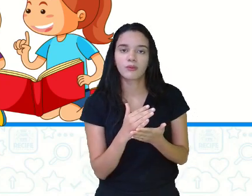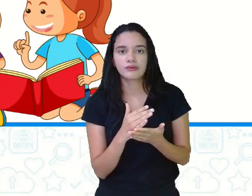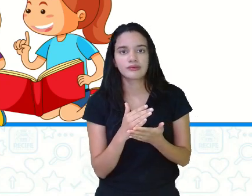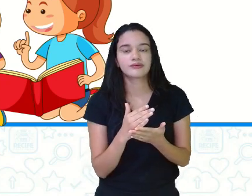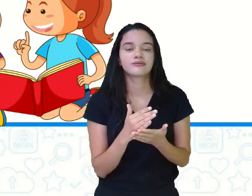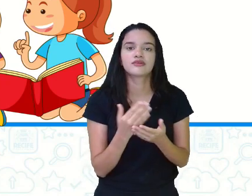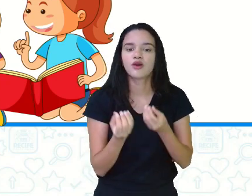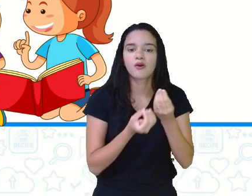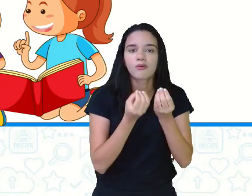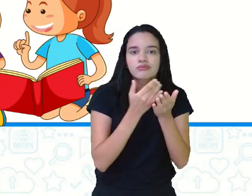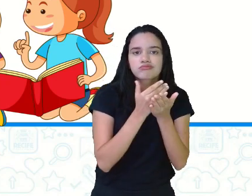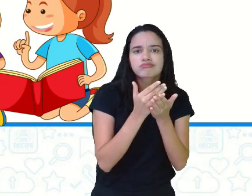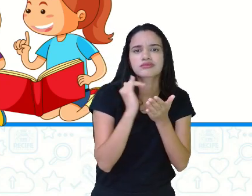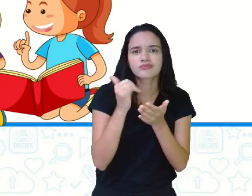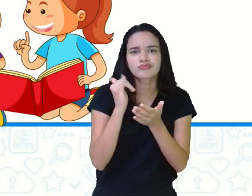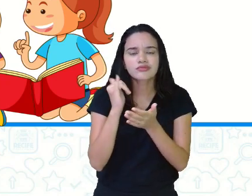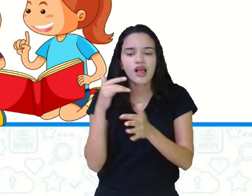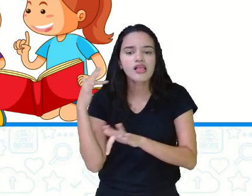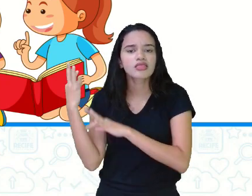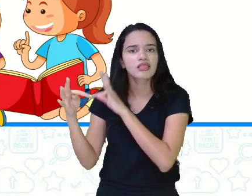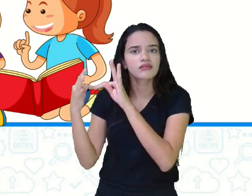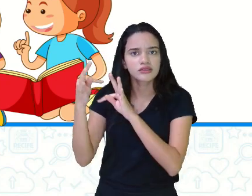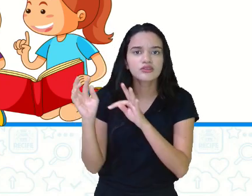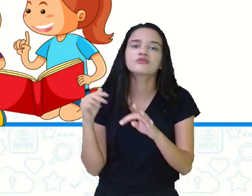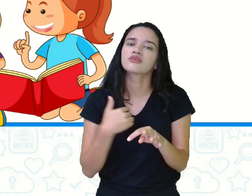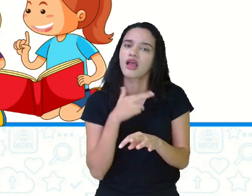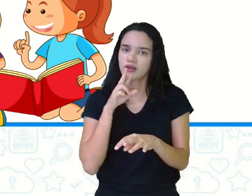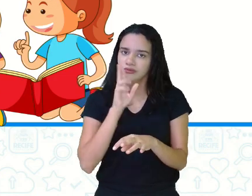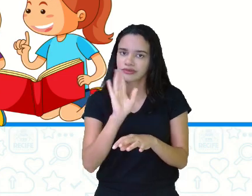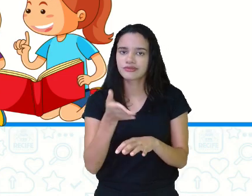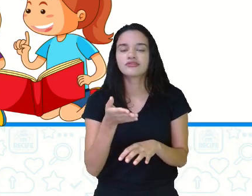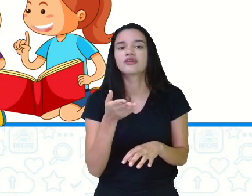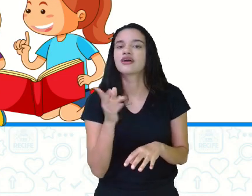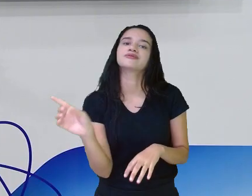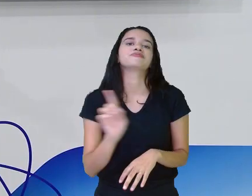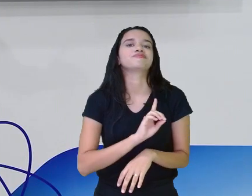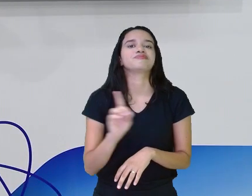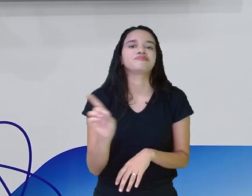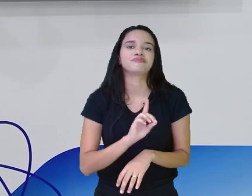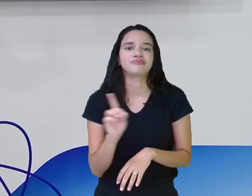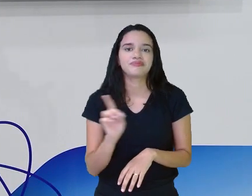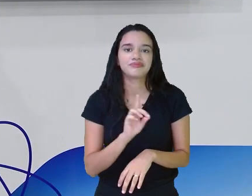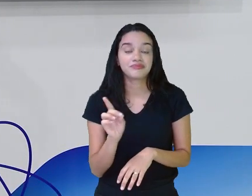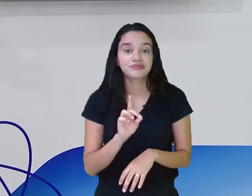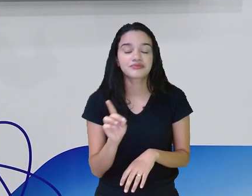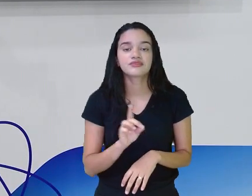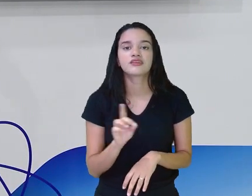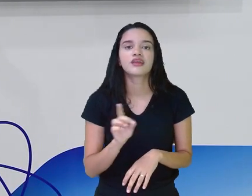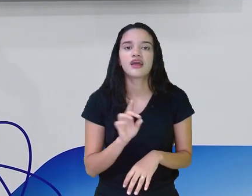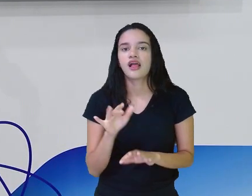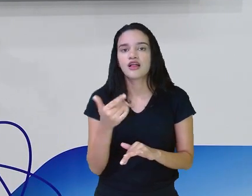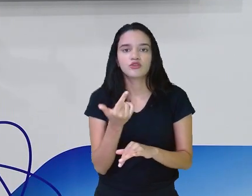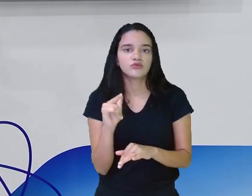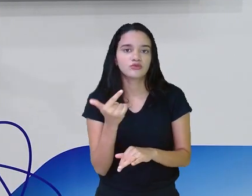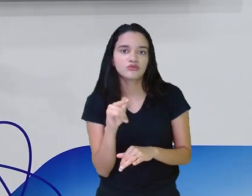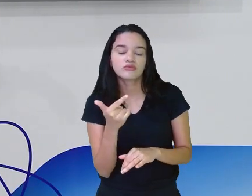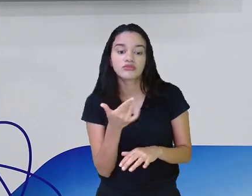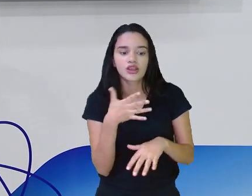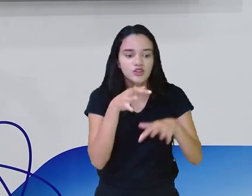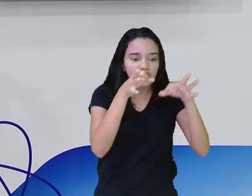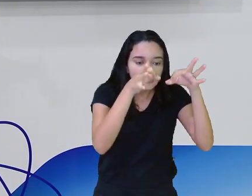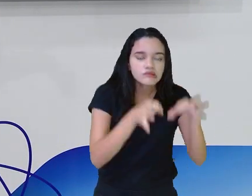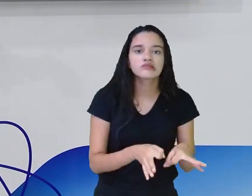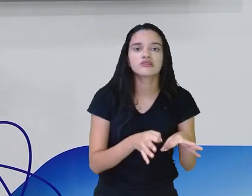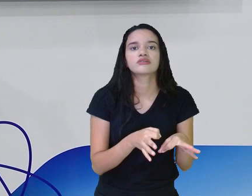maneira como se iniciam os contos tradicionais? Nós já respondemos que não, ressaltando que não há questão do certo aqui,